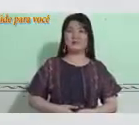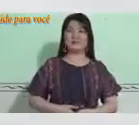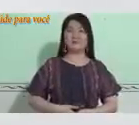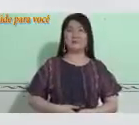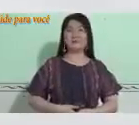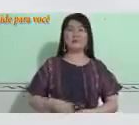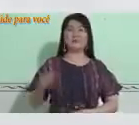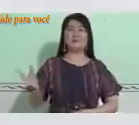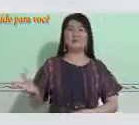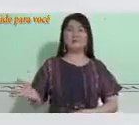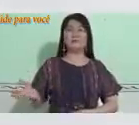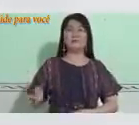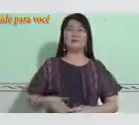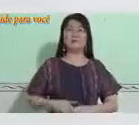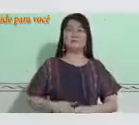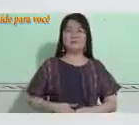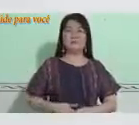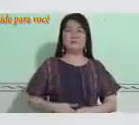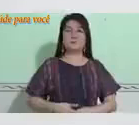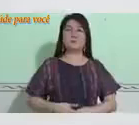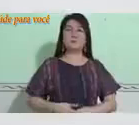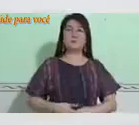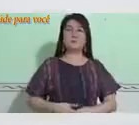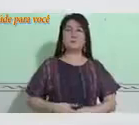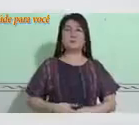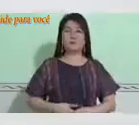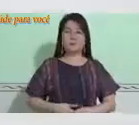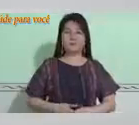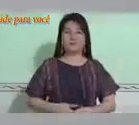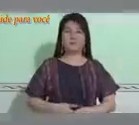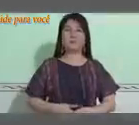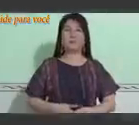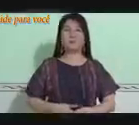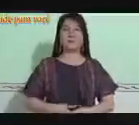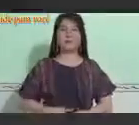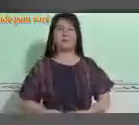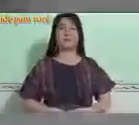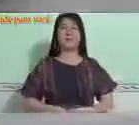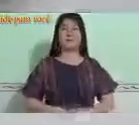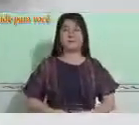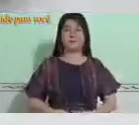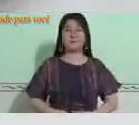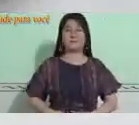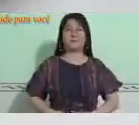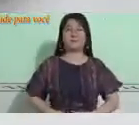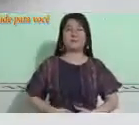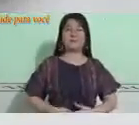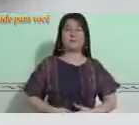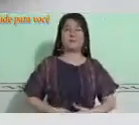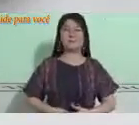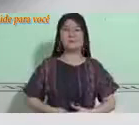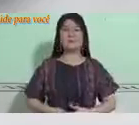couro cabeludo, vírgula, em alguns casos, vírgula, o dermatologista pode recomendar a aplicação do produto na barba.